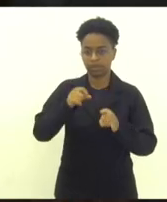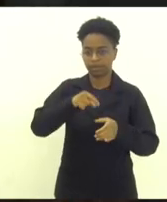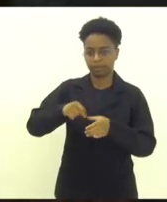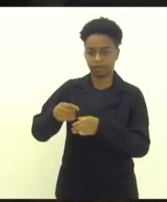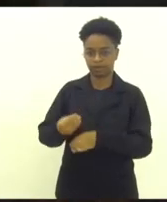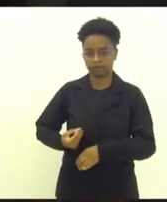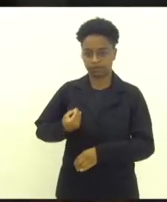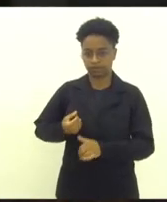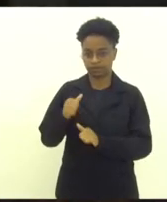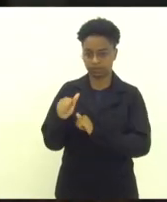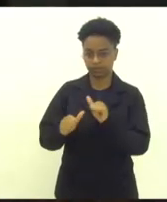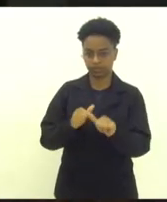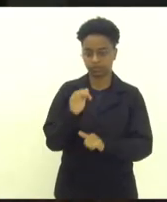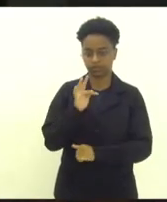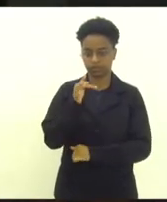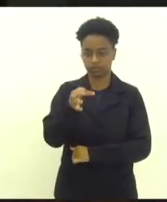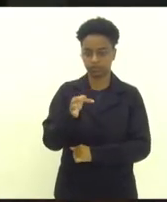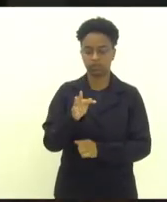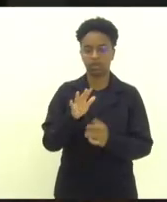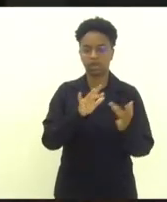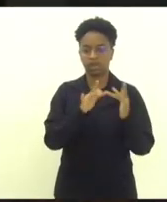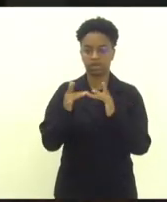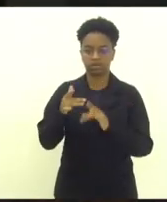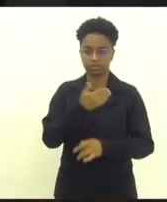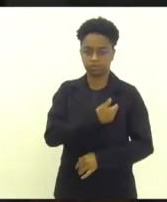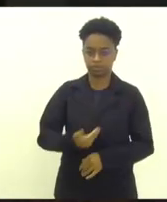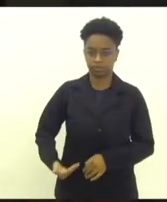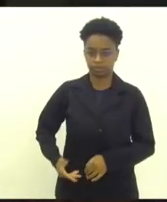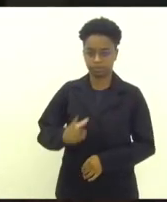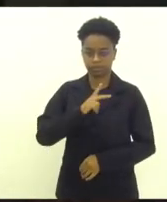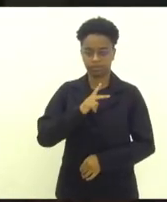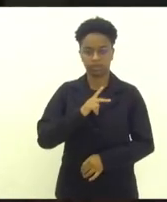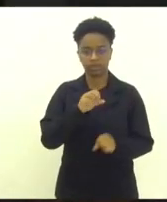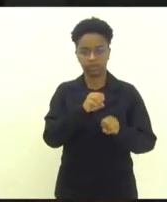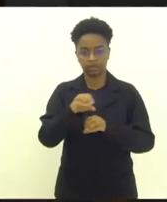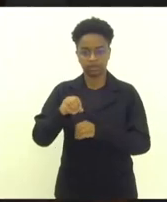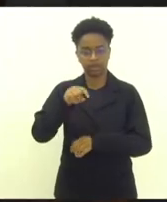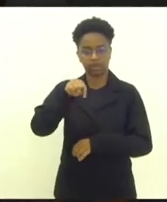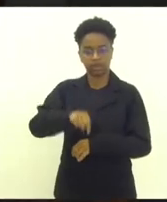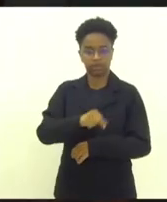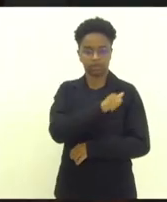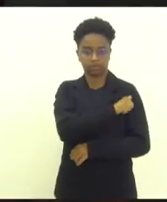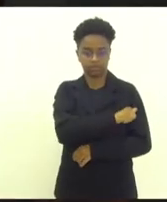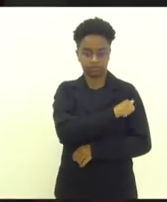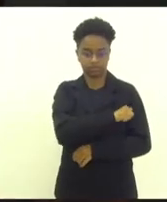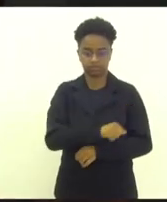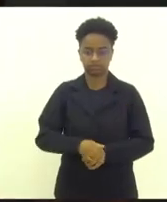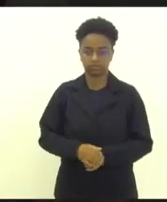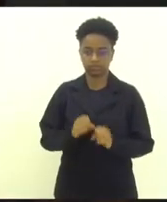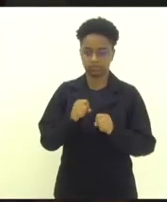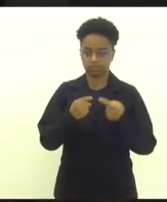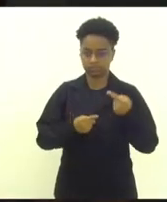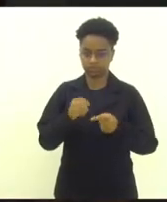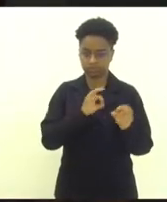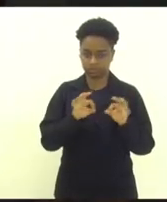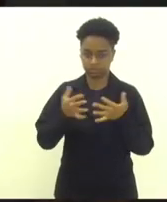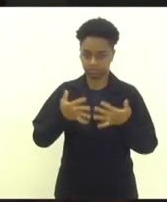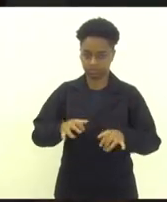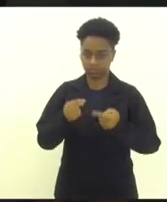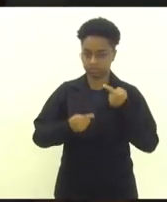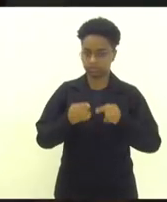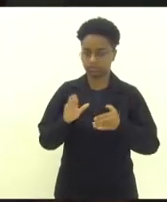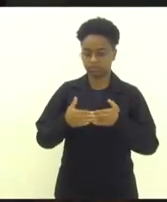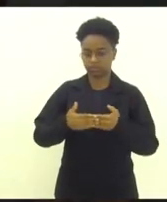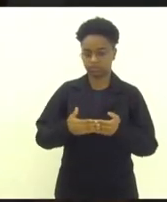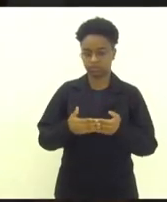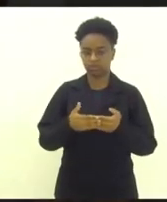e renove futuro na rede pública e privada de ensino do Estado do Rio de Janeiro em discussão não havendo Quem Queira discutir